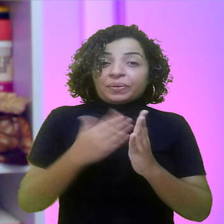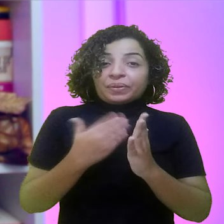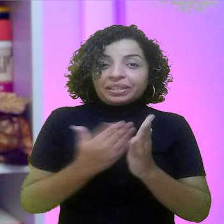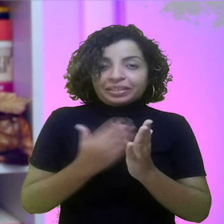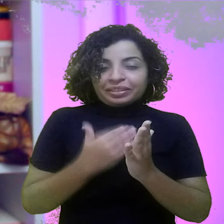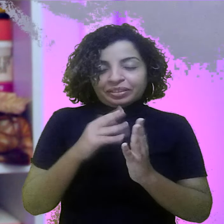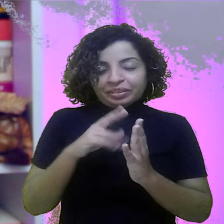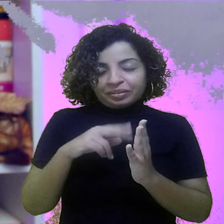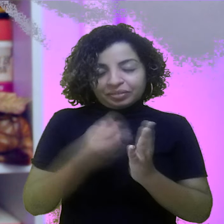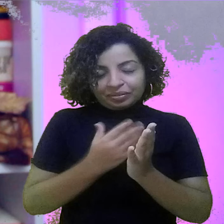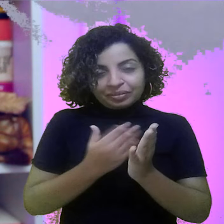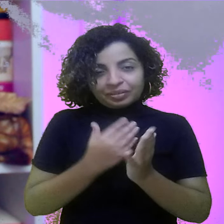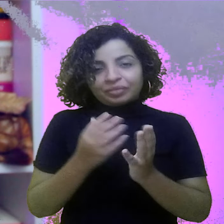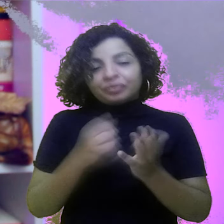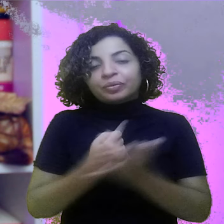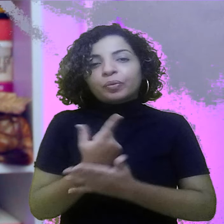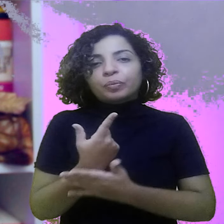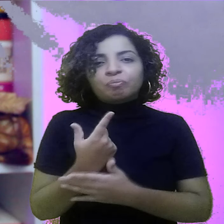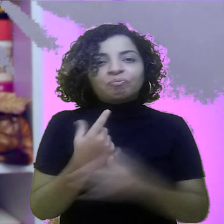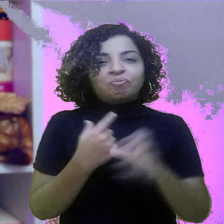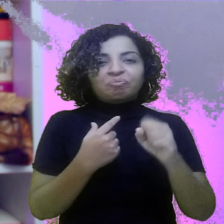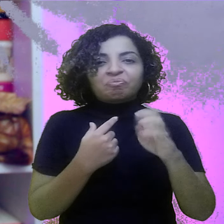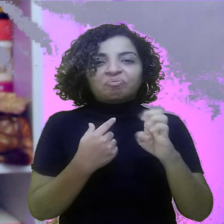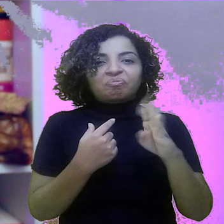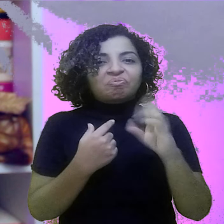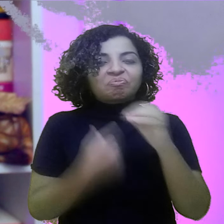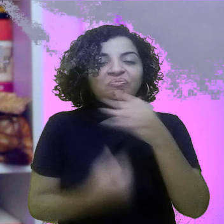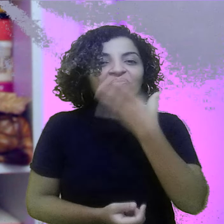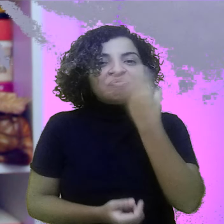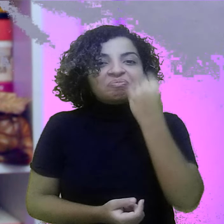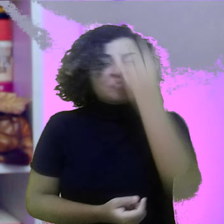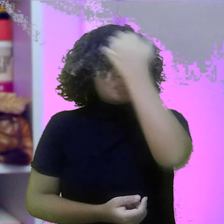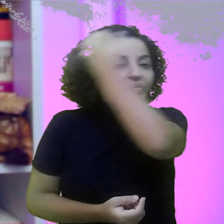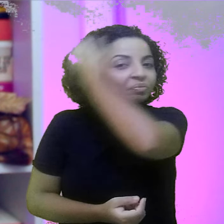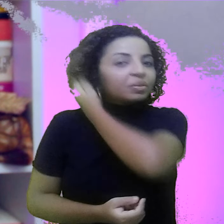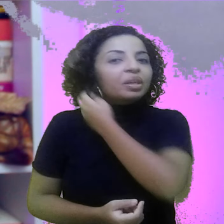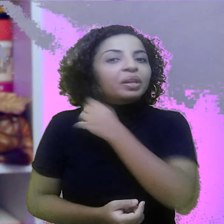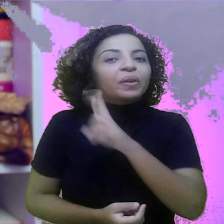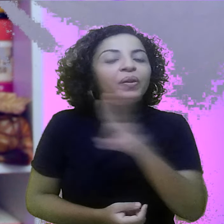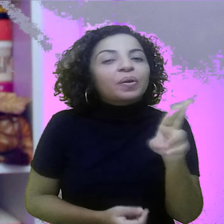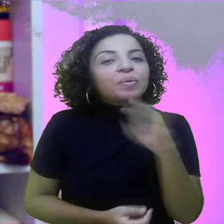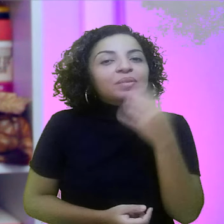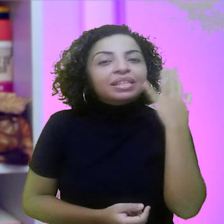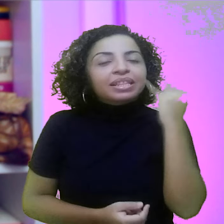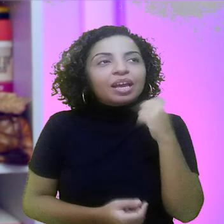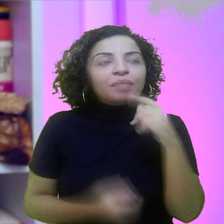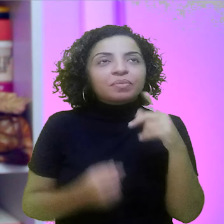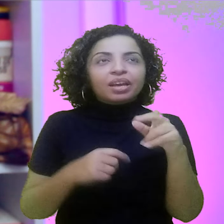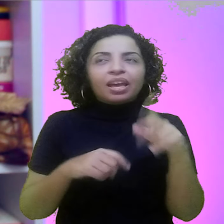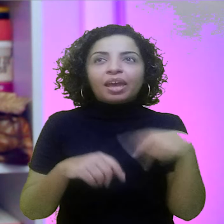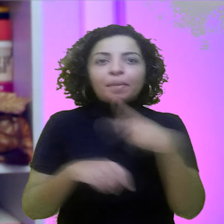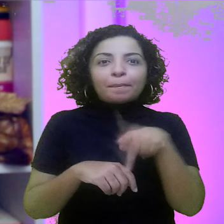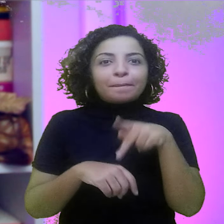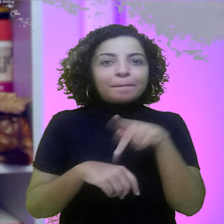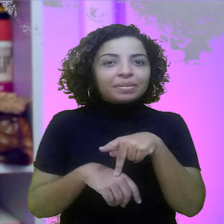sebo aqui no centro de Fortaleza. Eu não sei o nome do sebo, porque esse local que eu comprei, ele quem é aqui de Fortaleza sabe, ele é na Praça dos Leões,